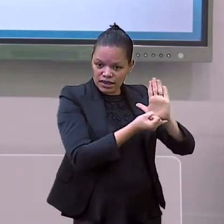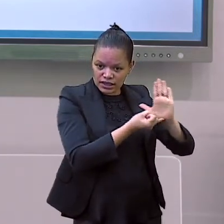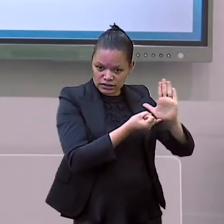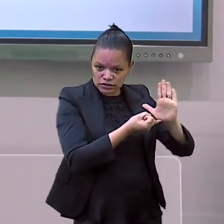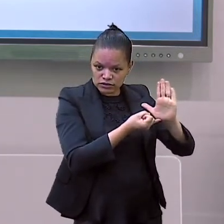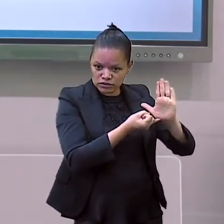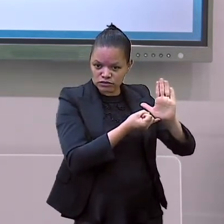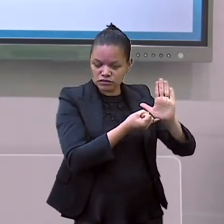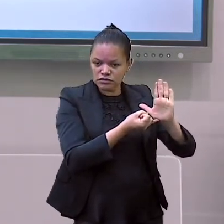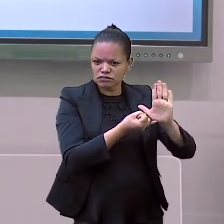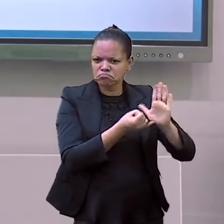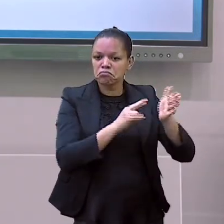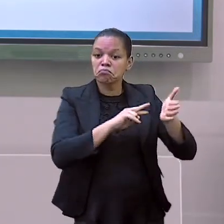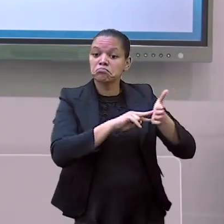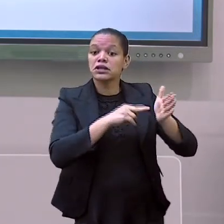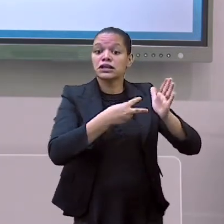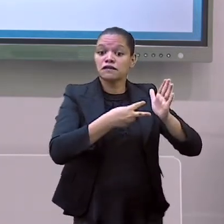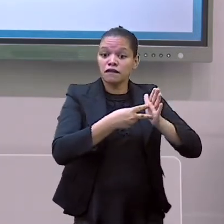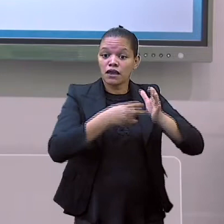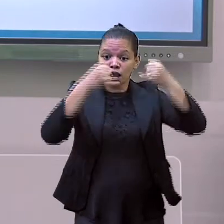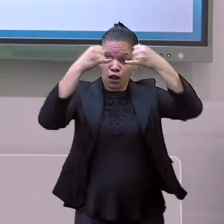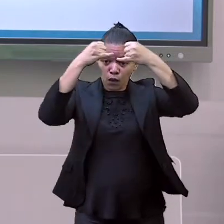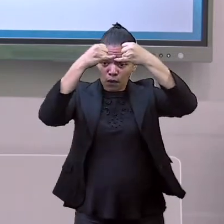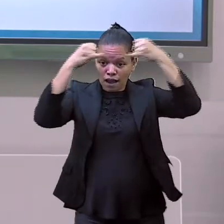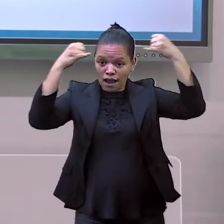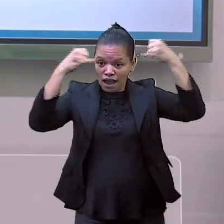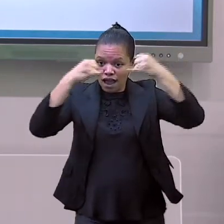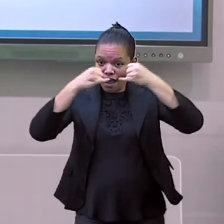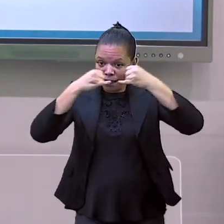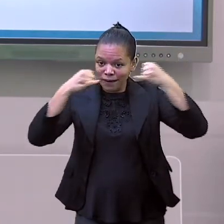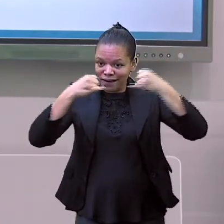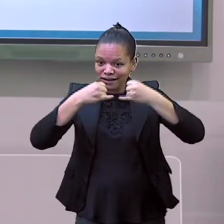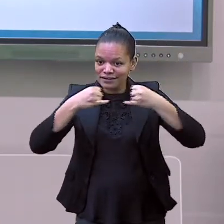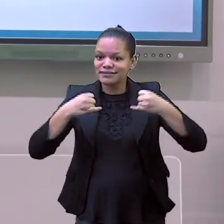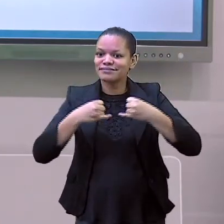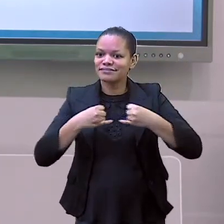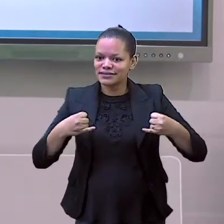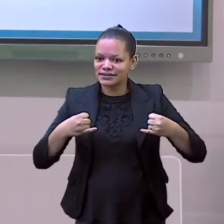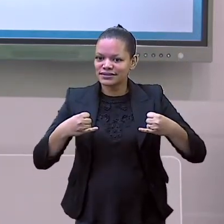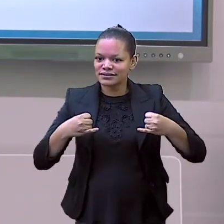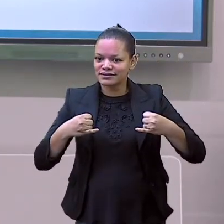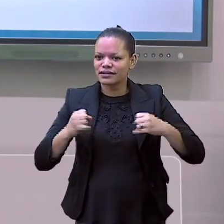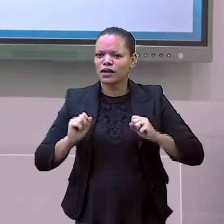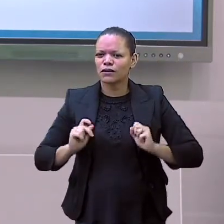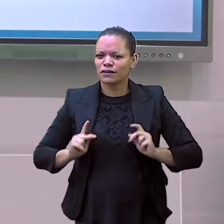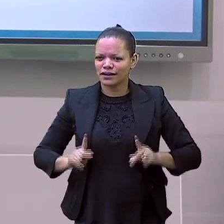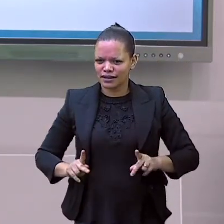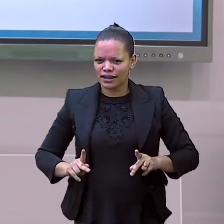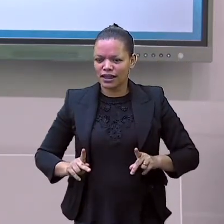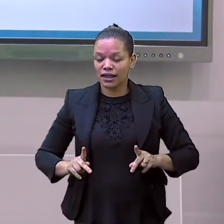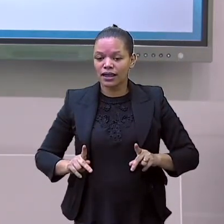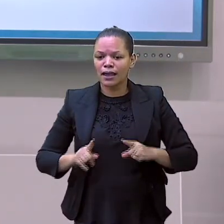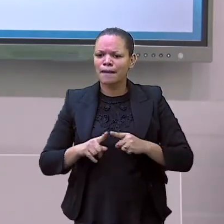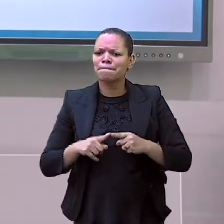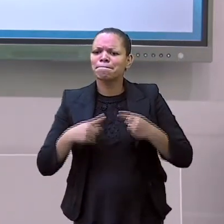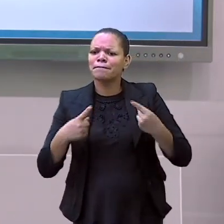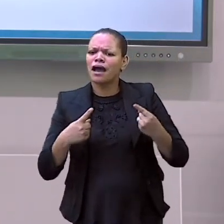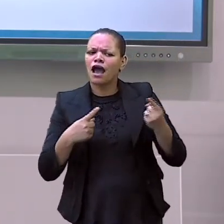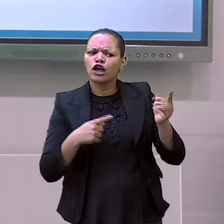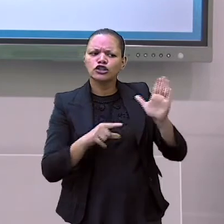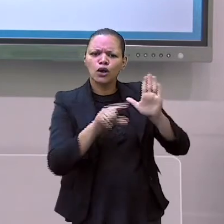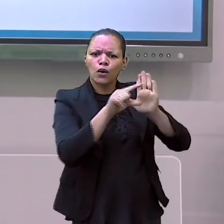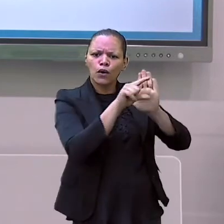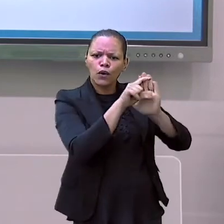As linhas. Cada linha que está escrito, mudou de linha, mudou de verso. E estrofe,